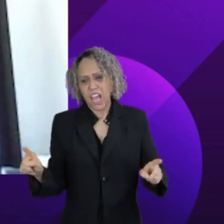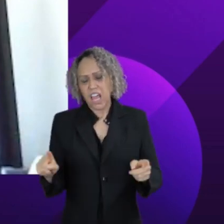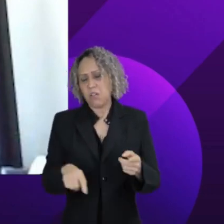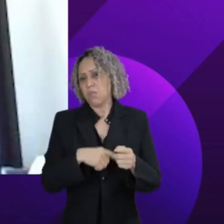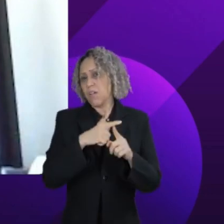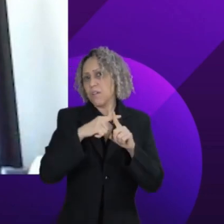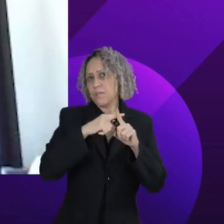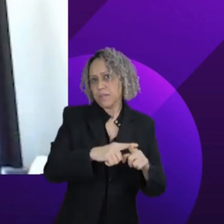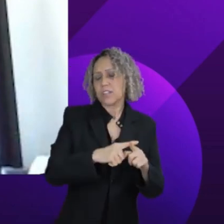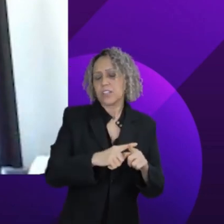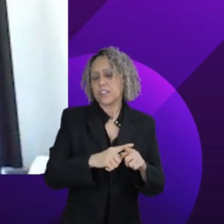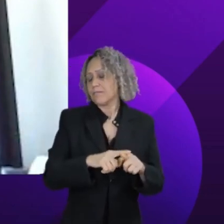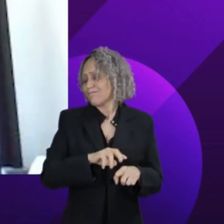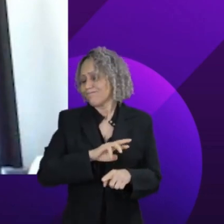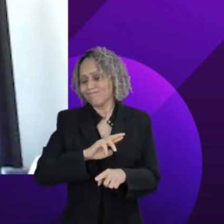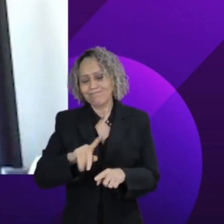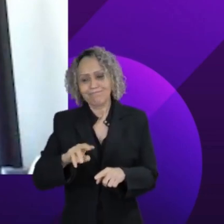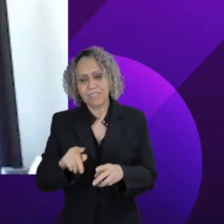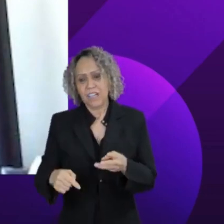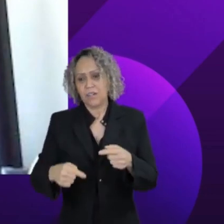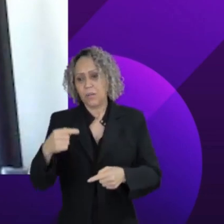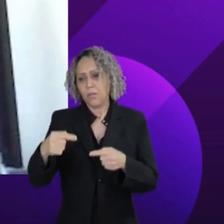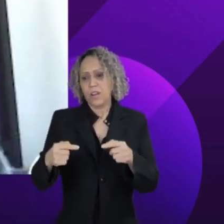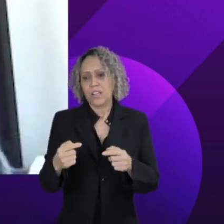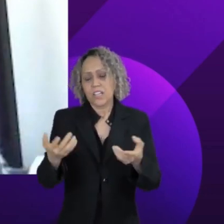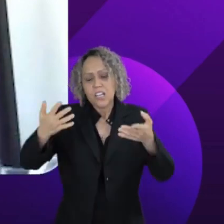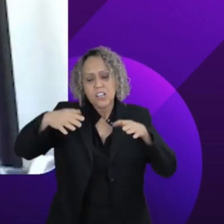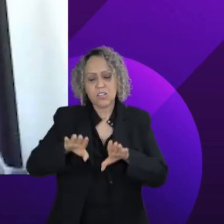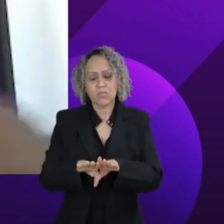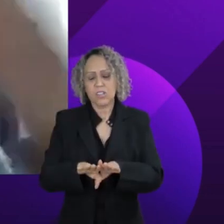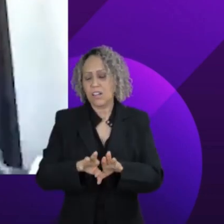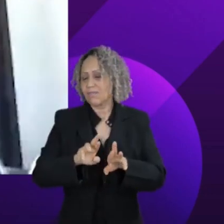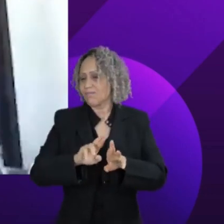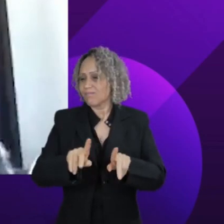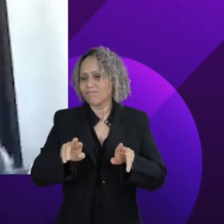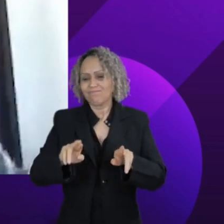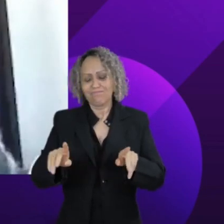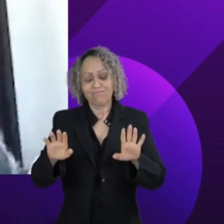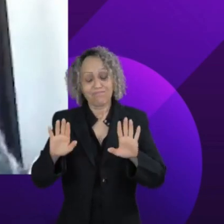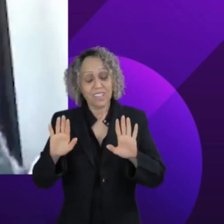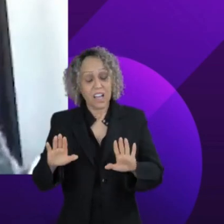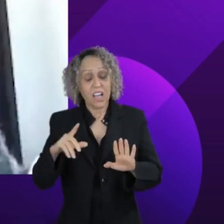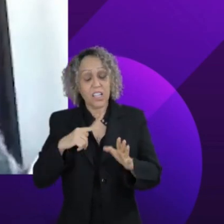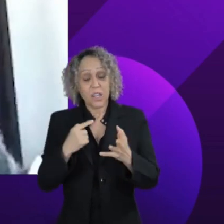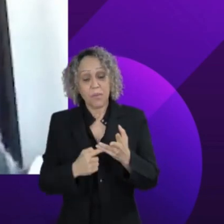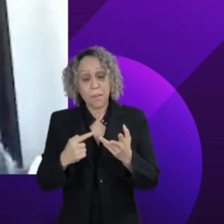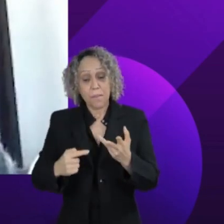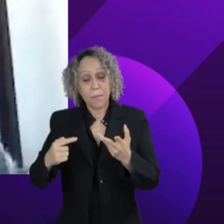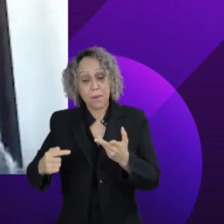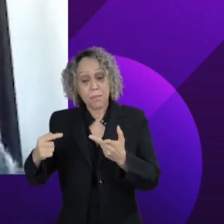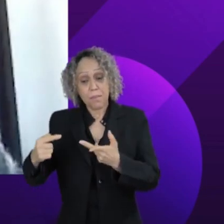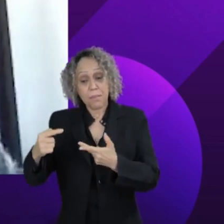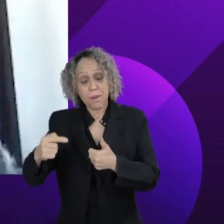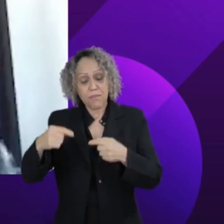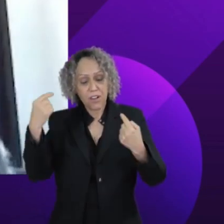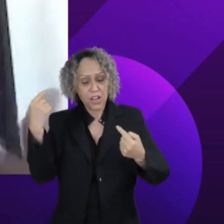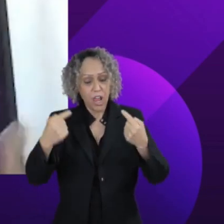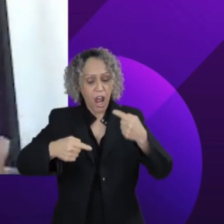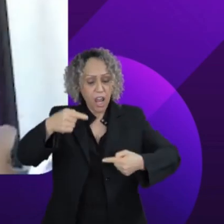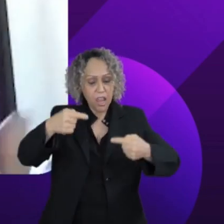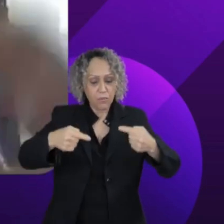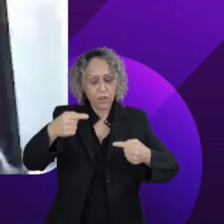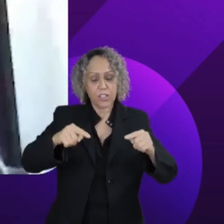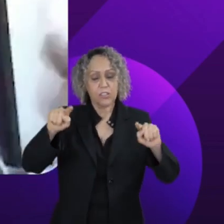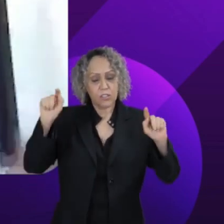afirmativa, a única política de promoção de inclusão. Existem inúmeras outras políticas que a gente pode adotar